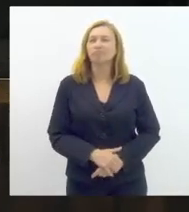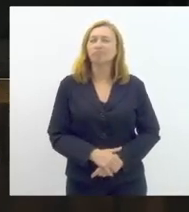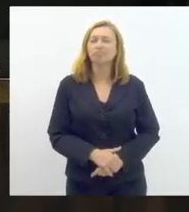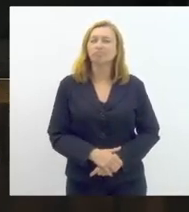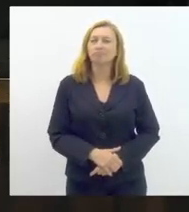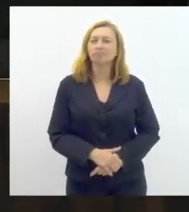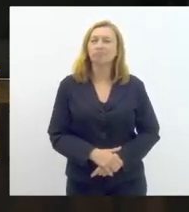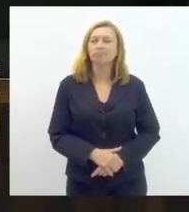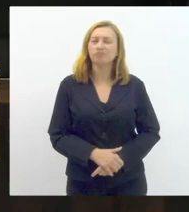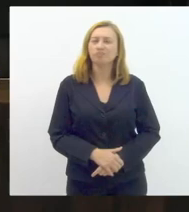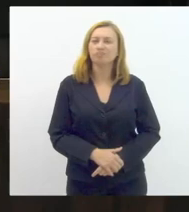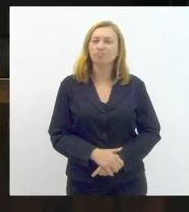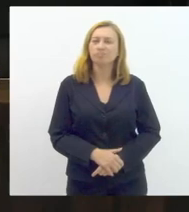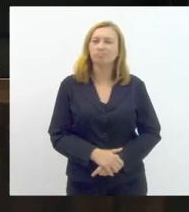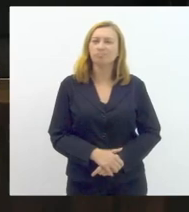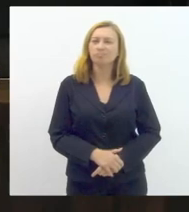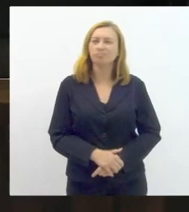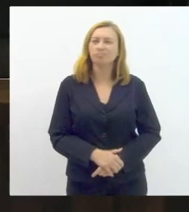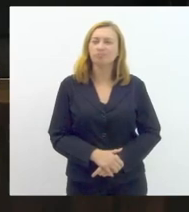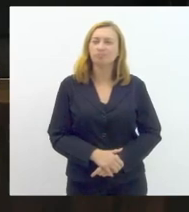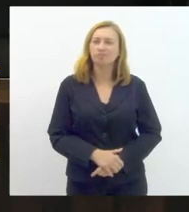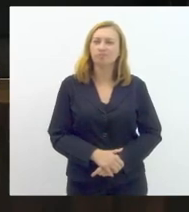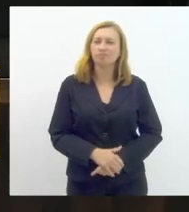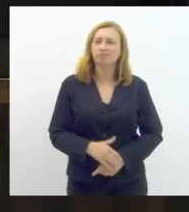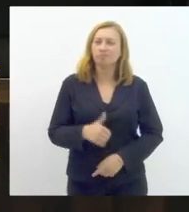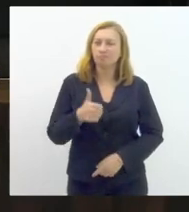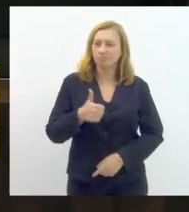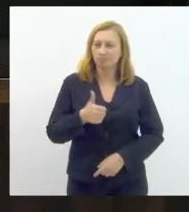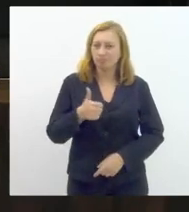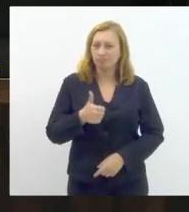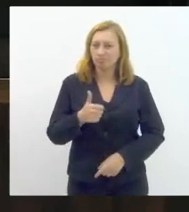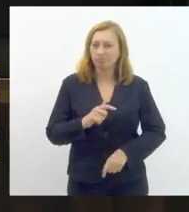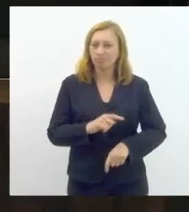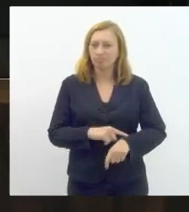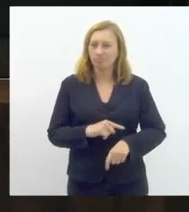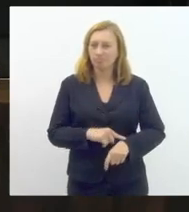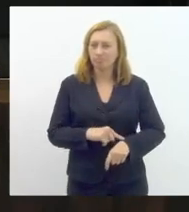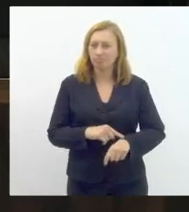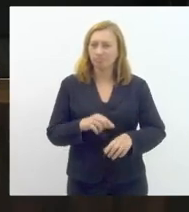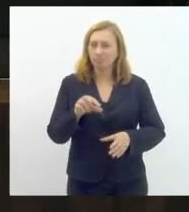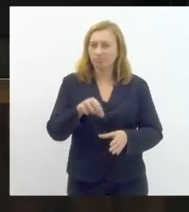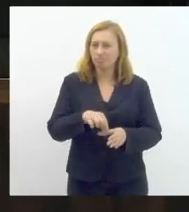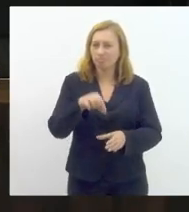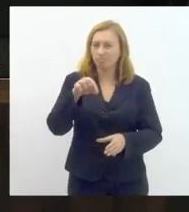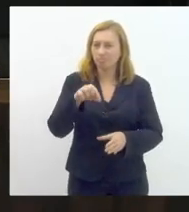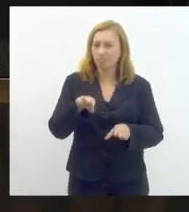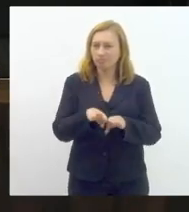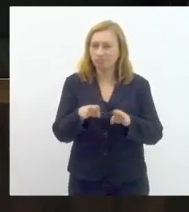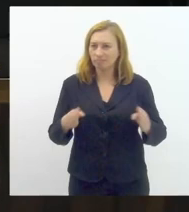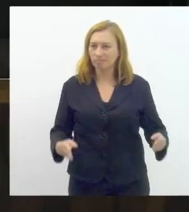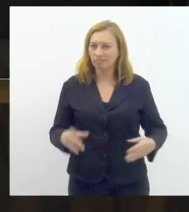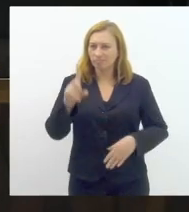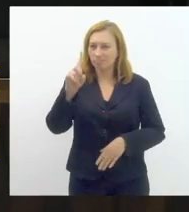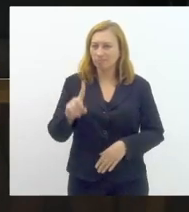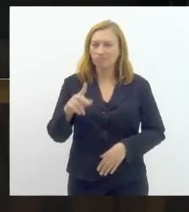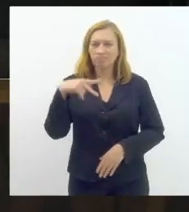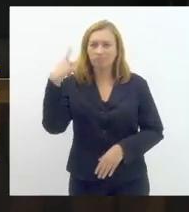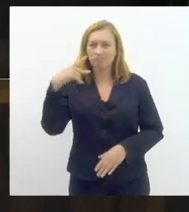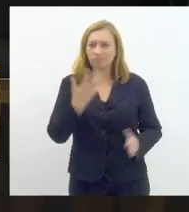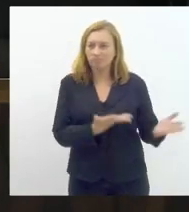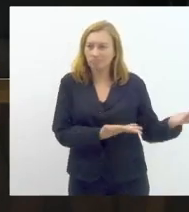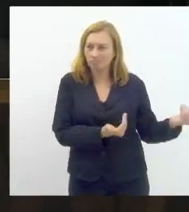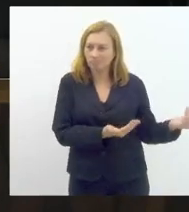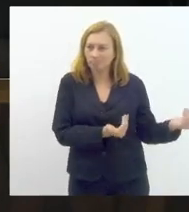e agora passamos para a primeira sessão legislativa para a eleição da mesa diretora do Parlamento